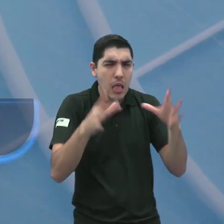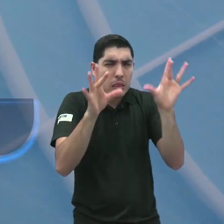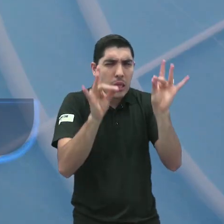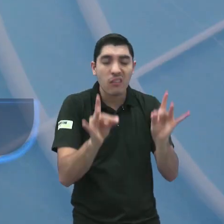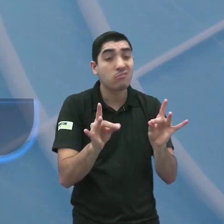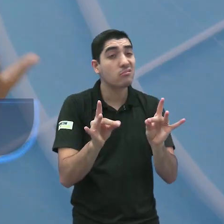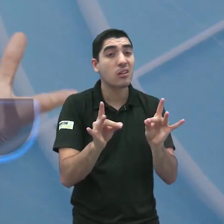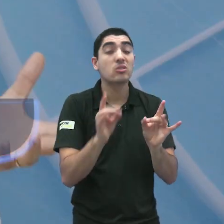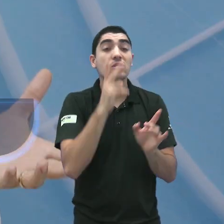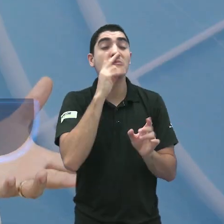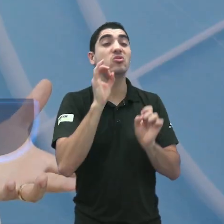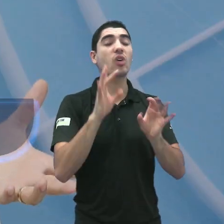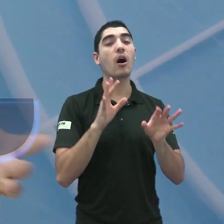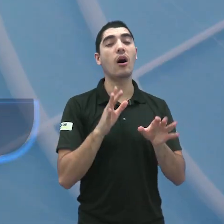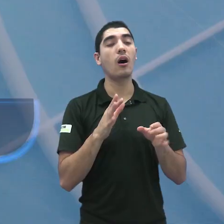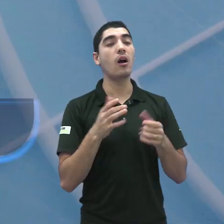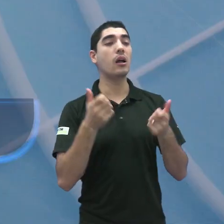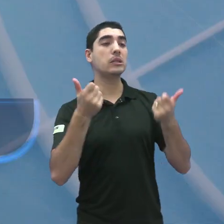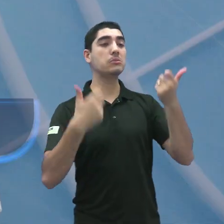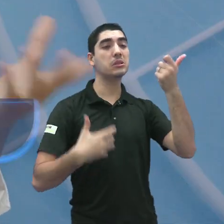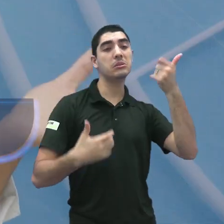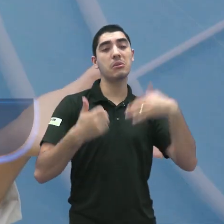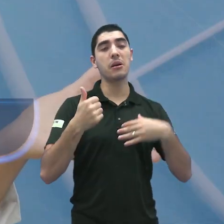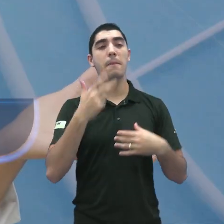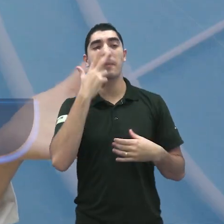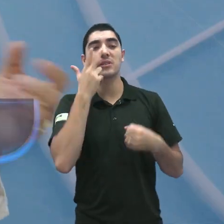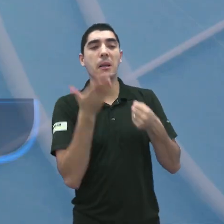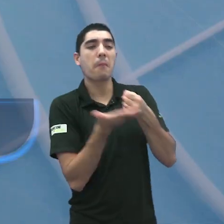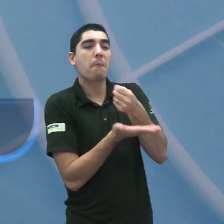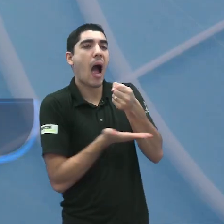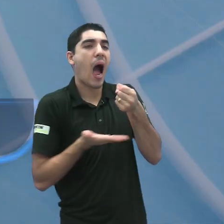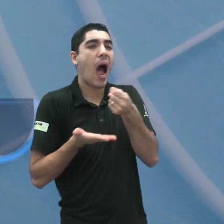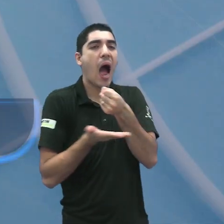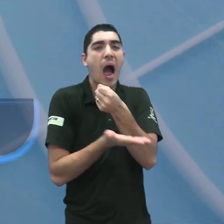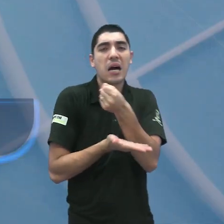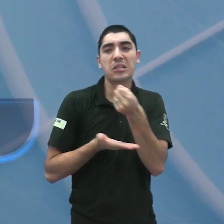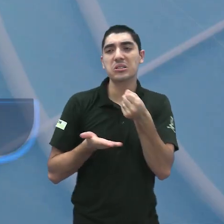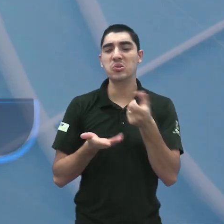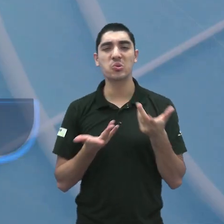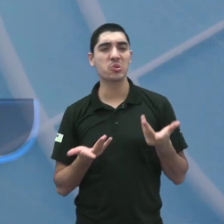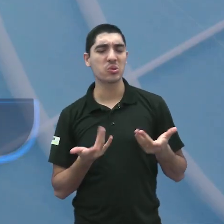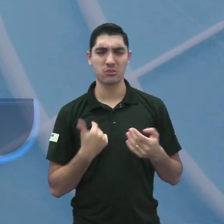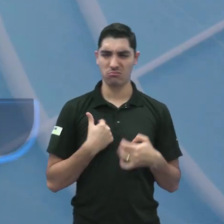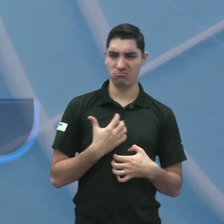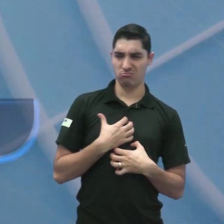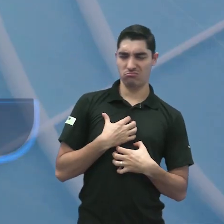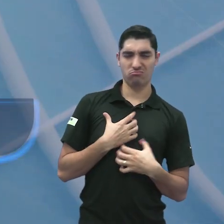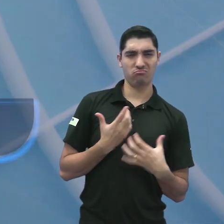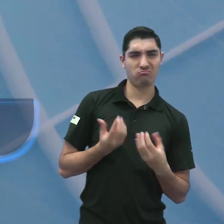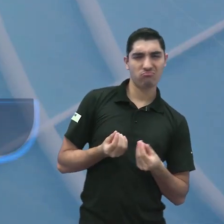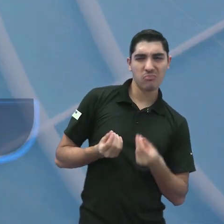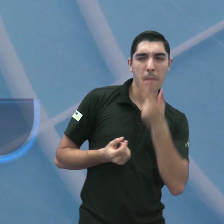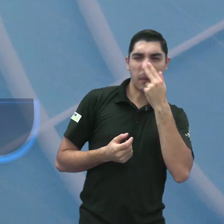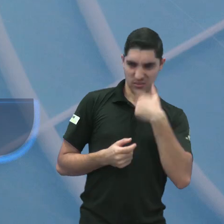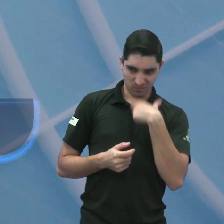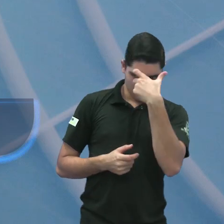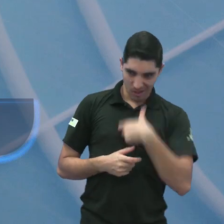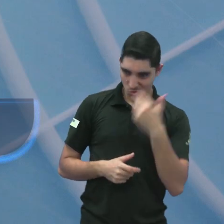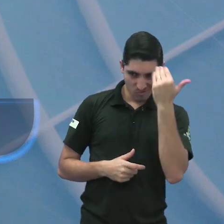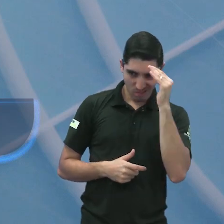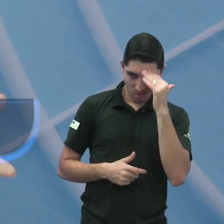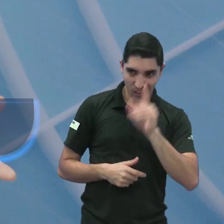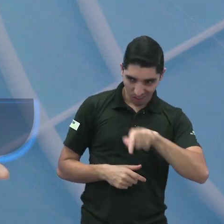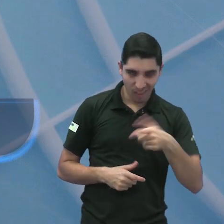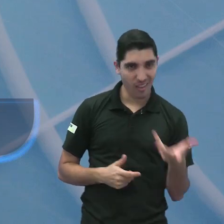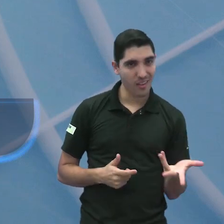tentam falar de forma mais superficial, como se a gente não fosse entender, né? E assim, isso é algo que eu